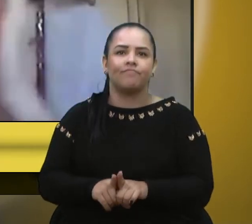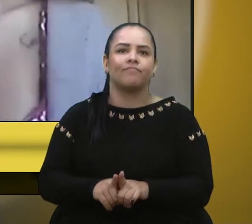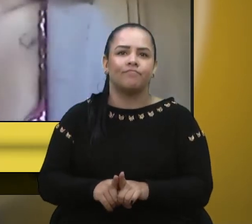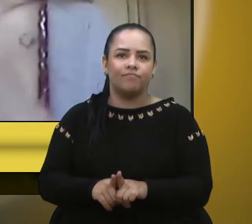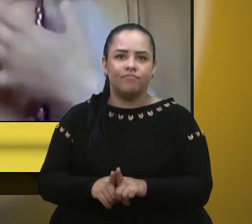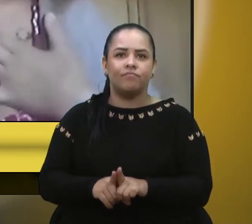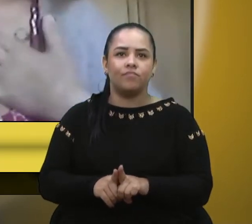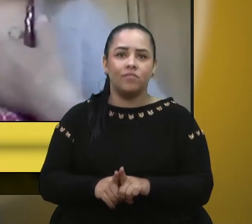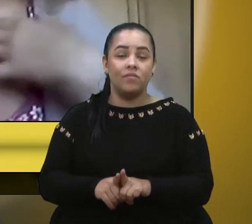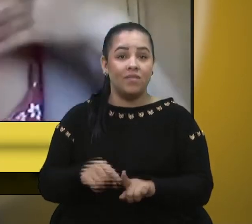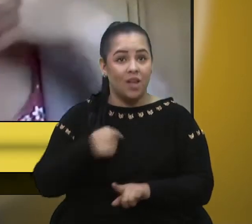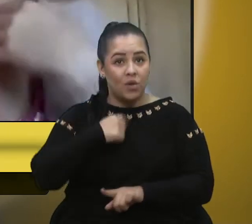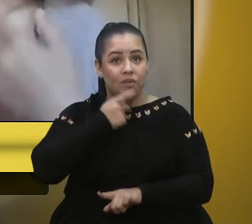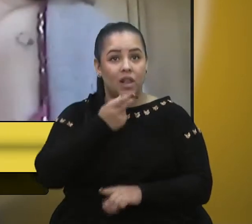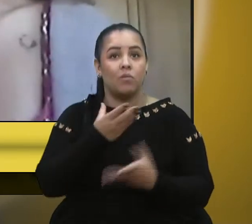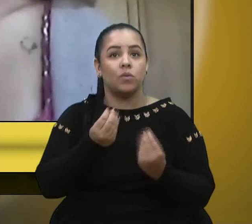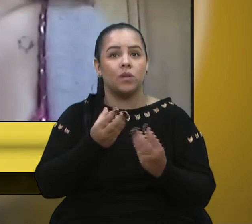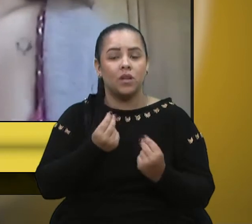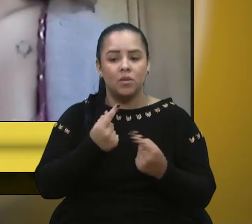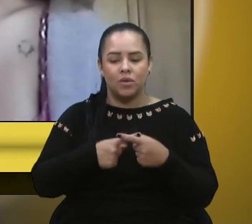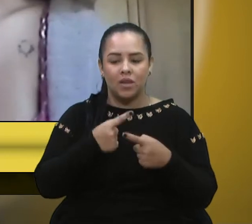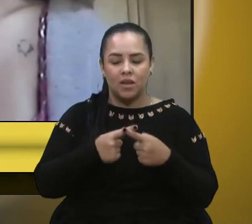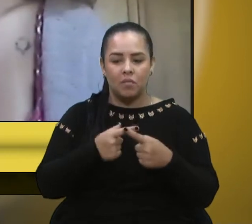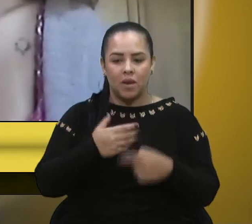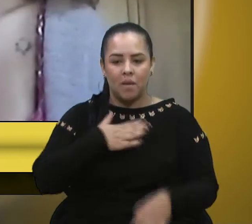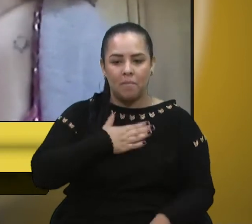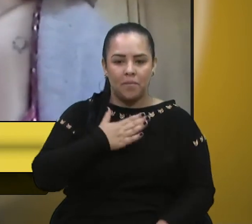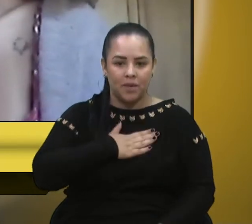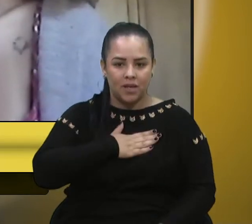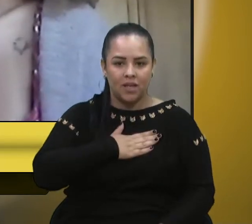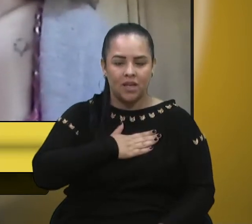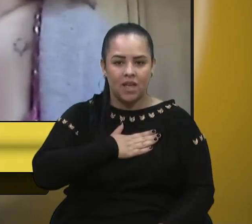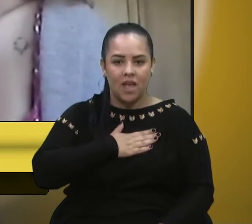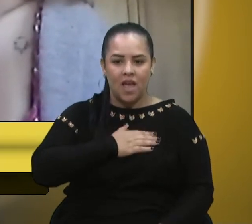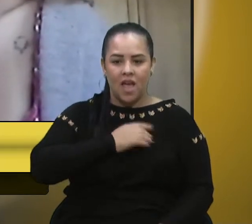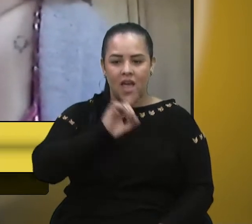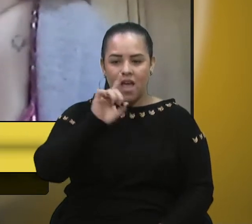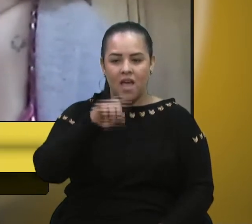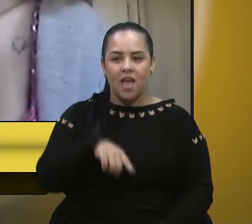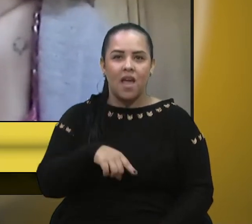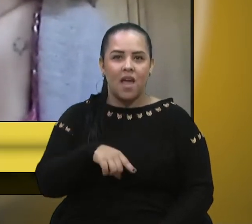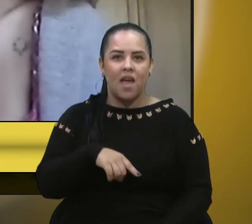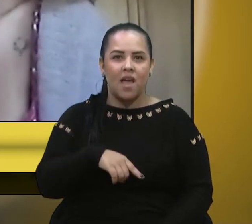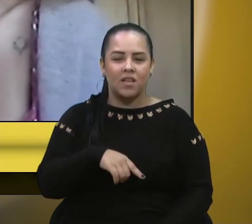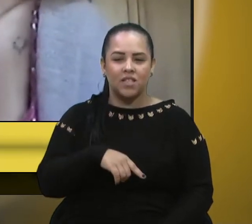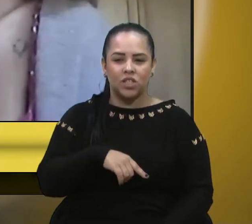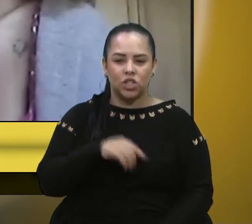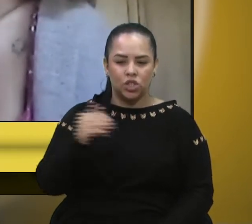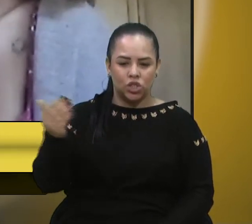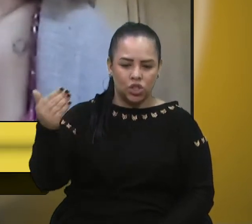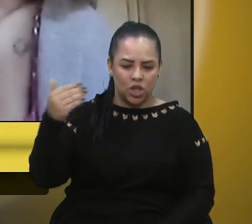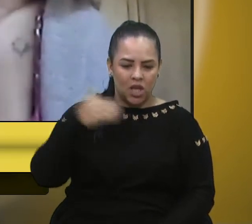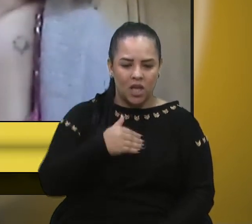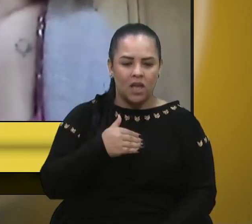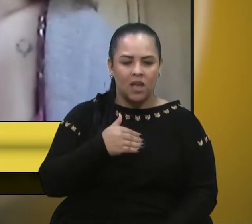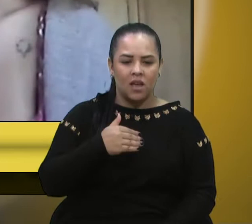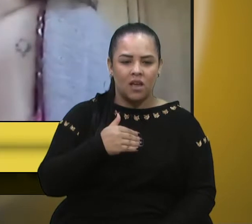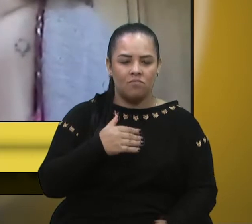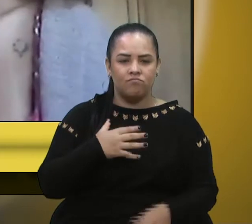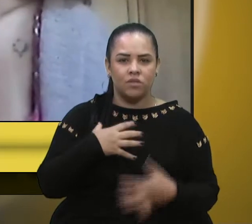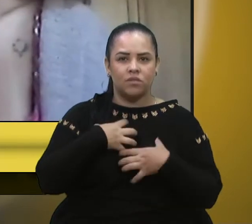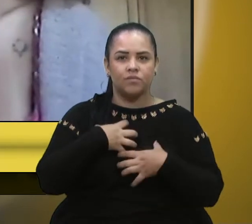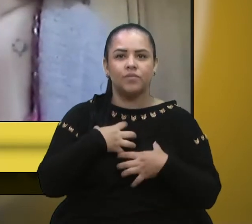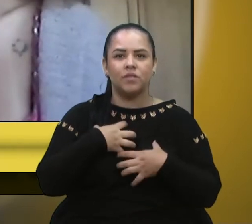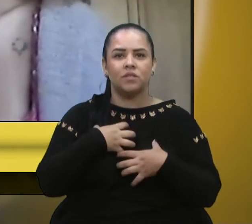algo que a mim chega de uma forma muito direta, acredito que a todos os nobres pares também, e que nos